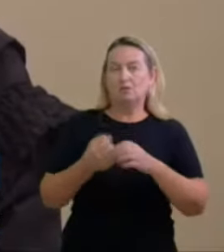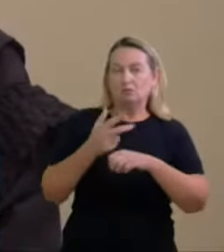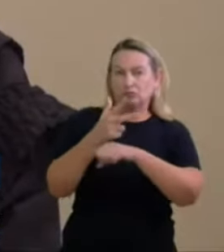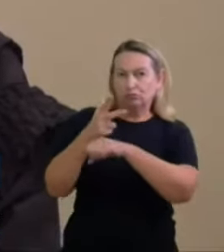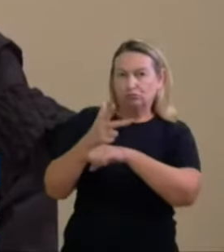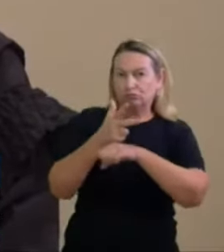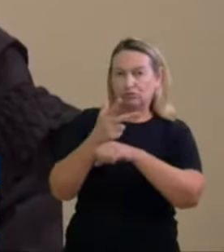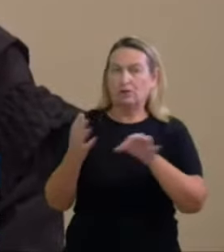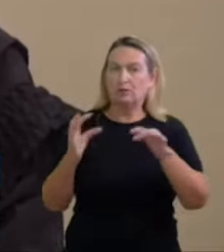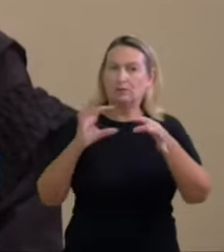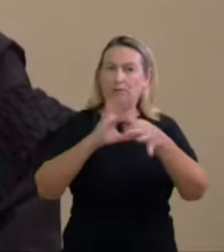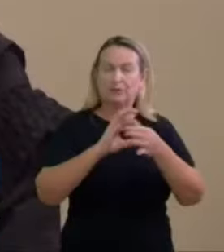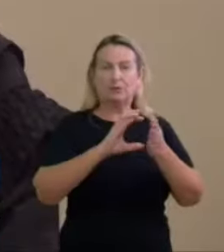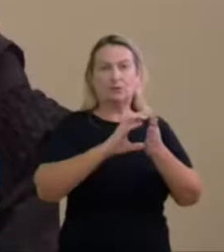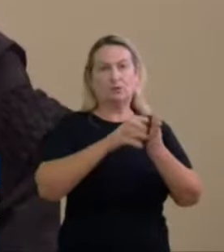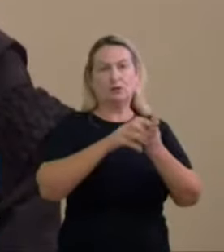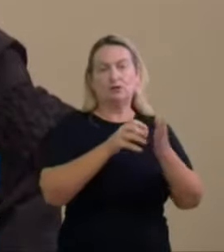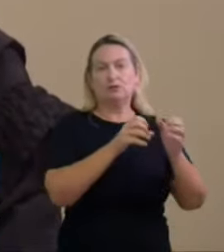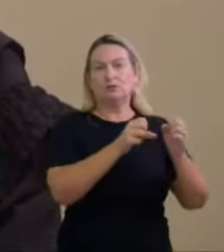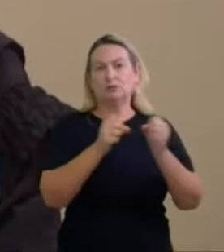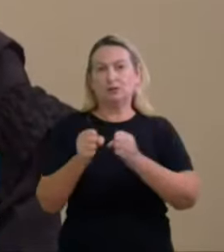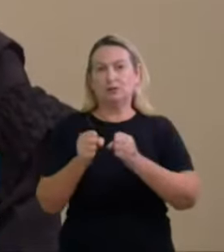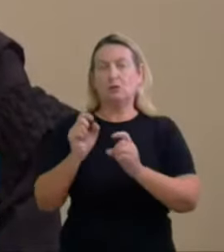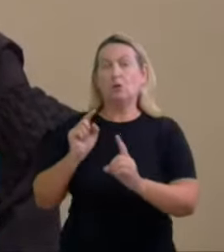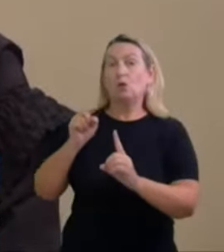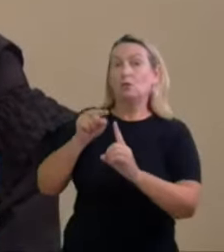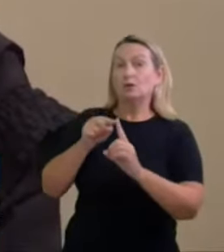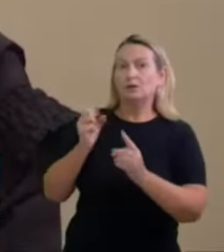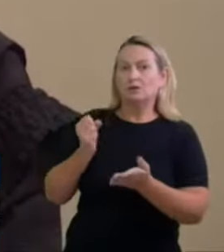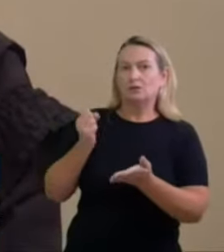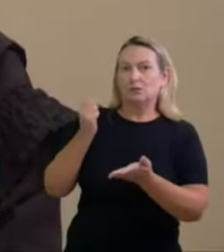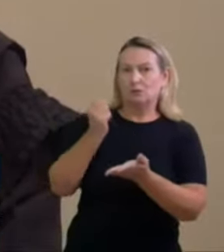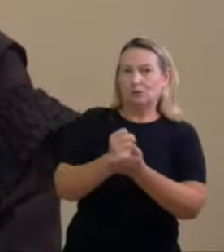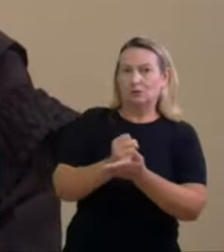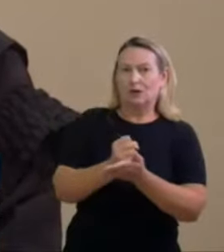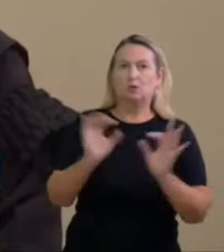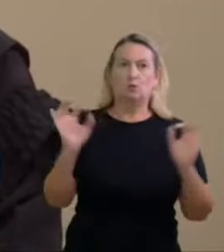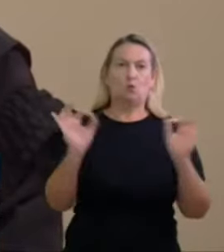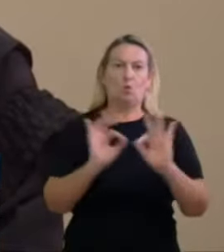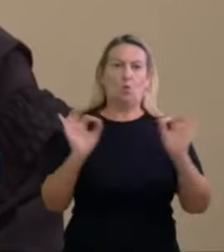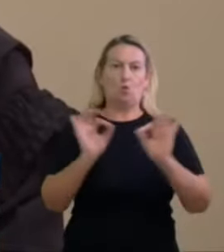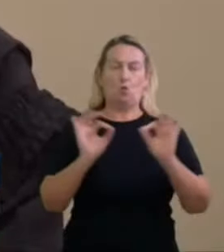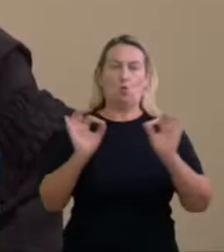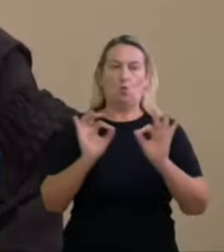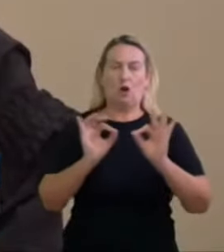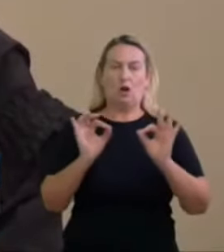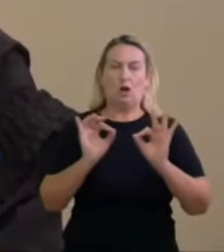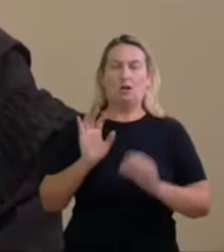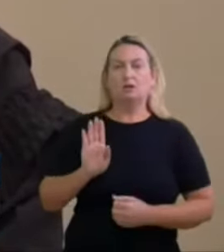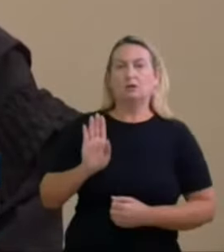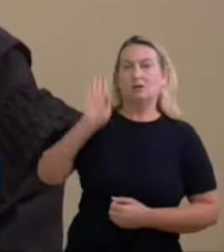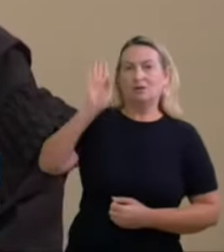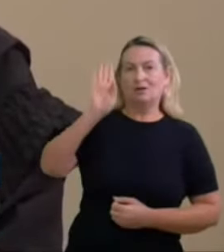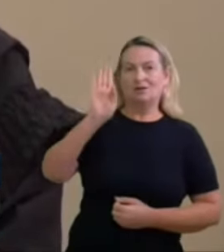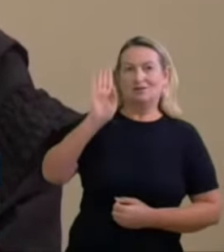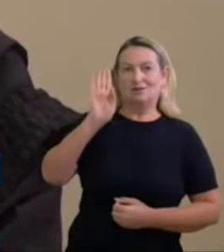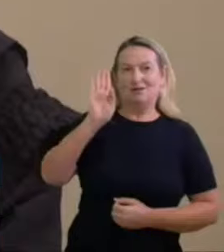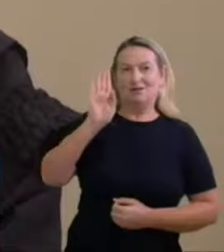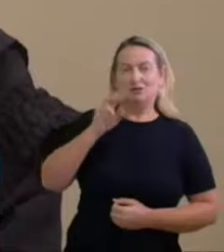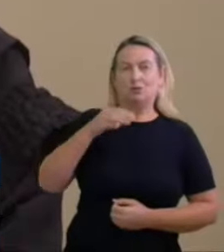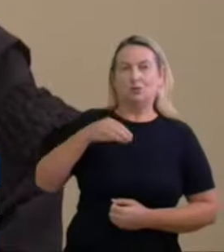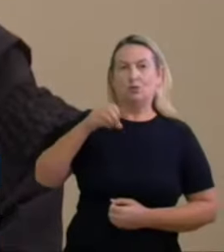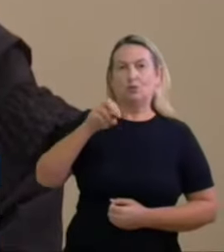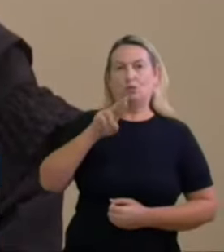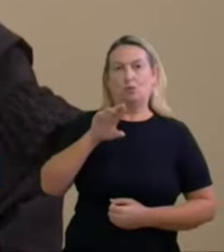eh o objeto do contrato não faz menção a candid a pré-candidatura do sen do do investigado Sérgio moro de